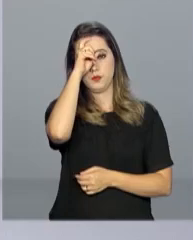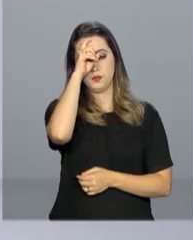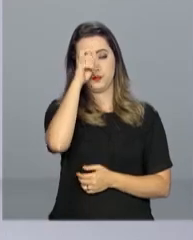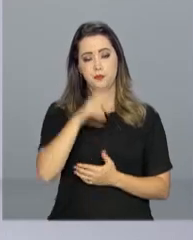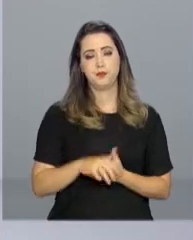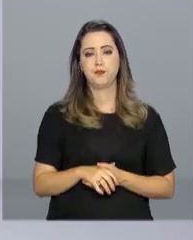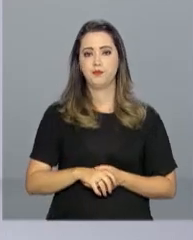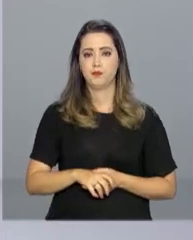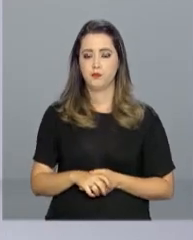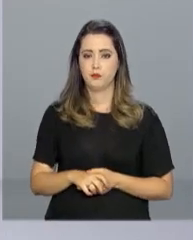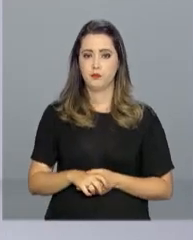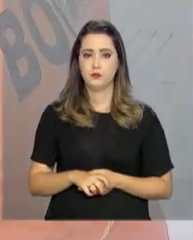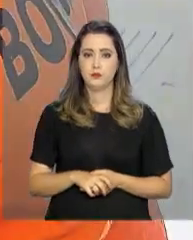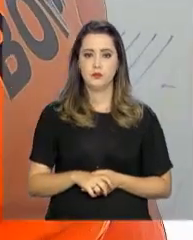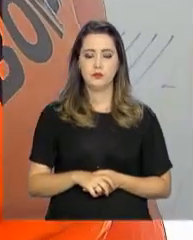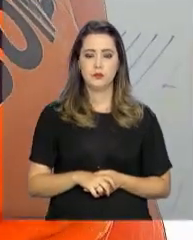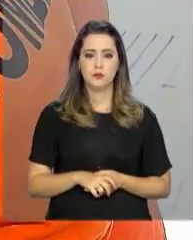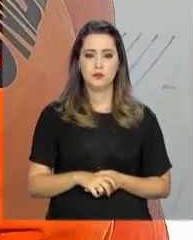unidades neonatais.